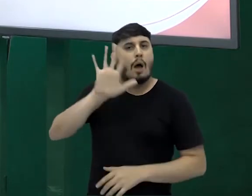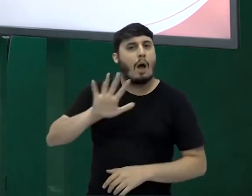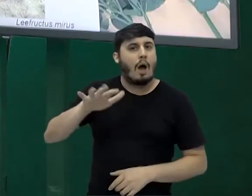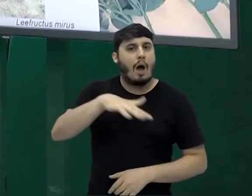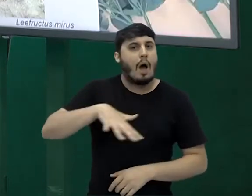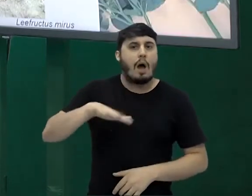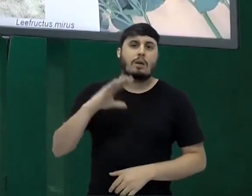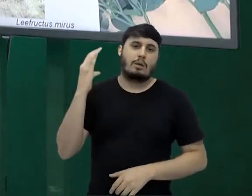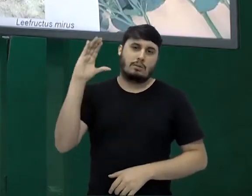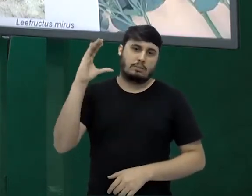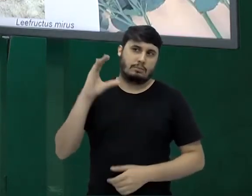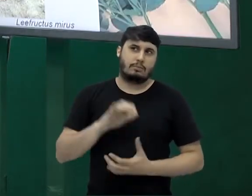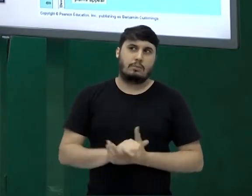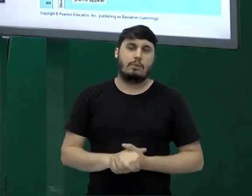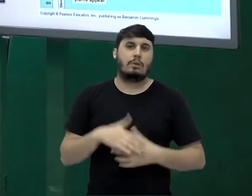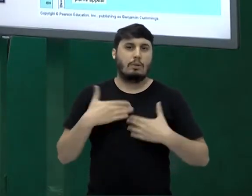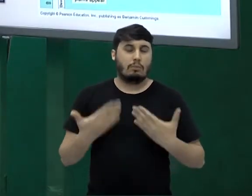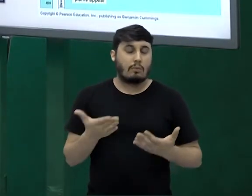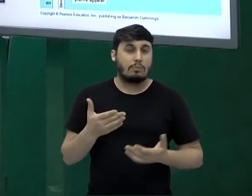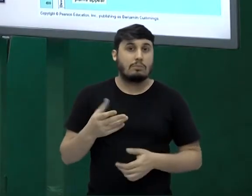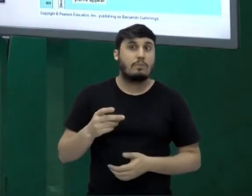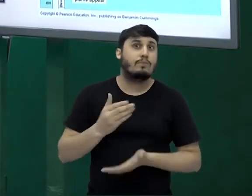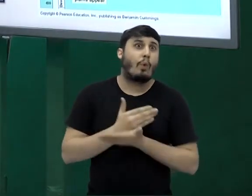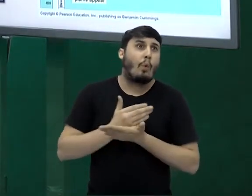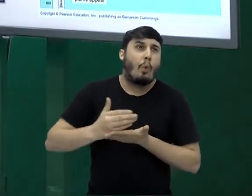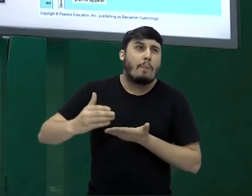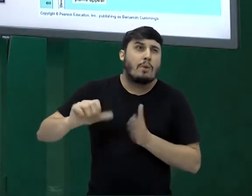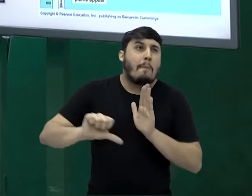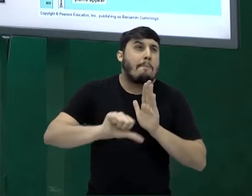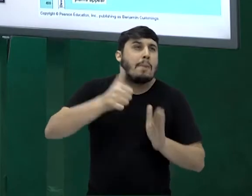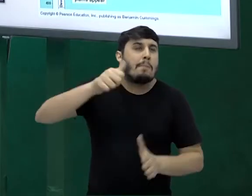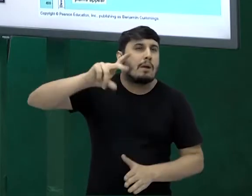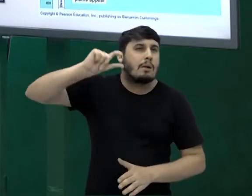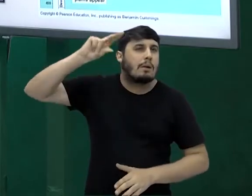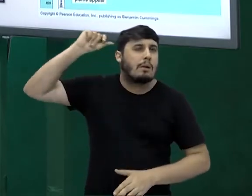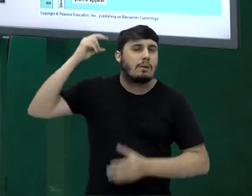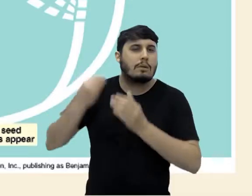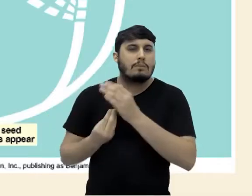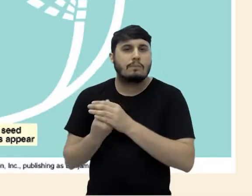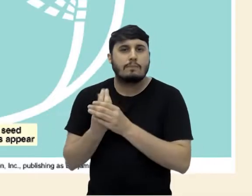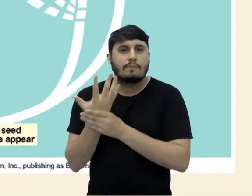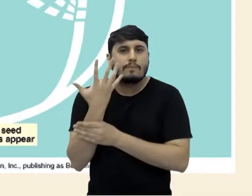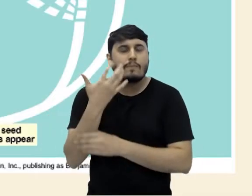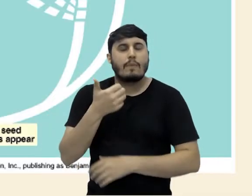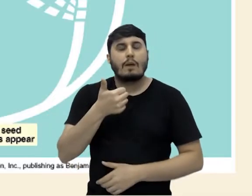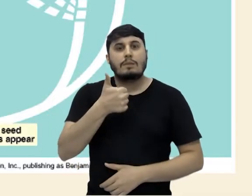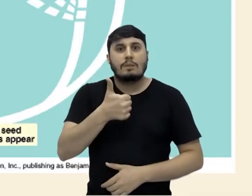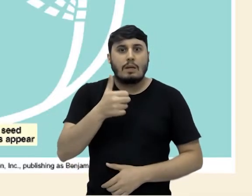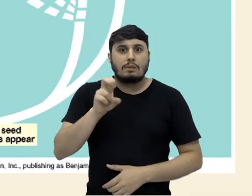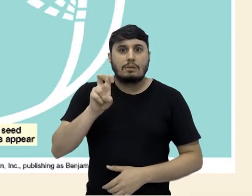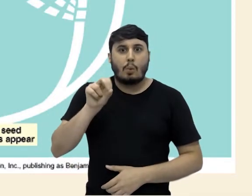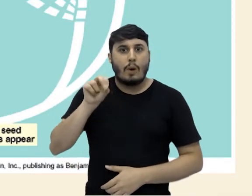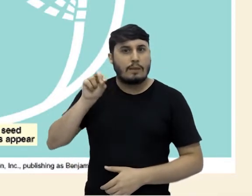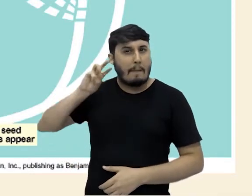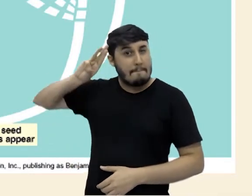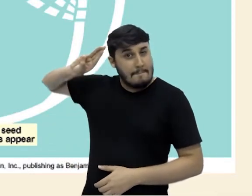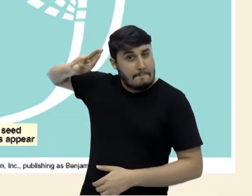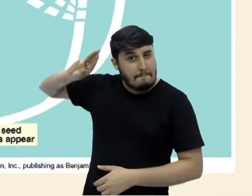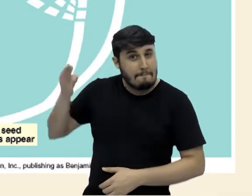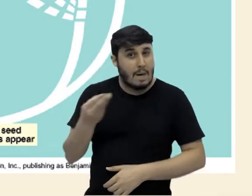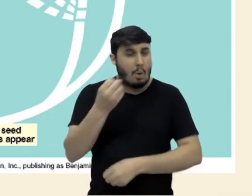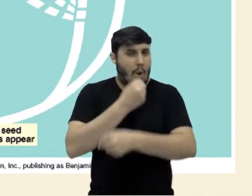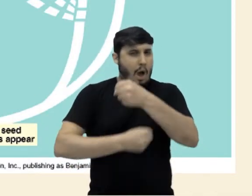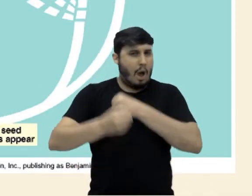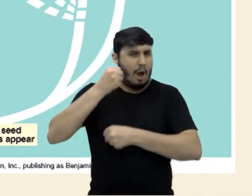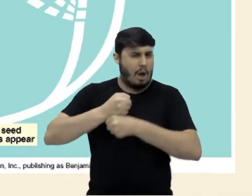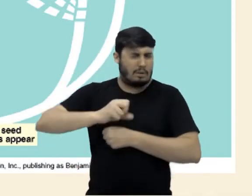tá? Simbora! As angiospermas, cara, a origem delas está batendo ali nos 150 milhões de anos atrás.